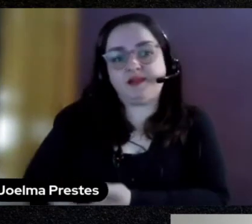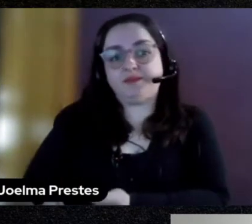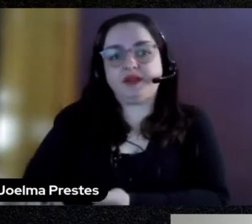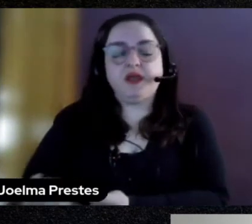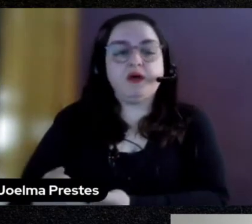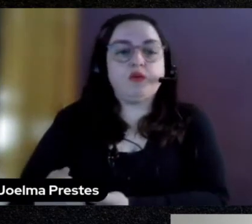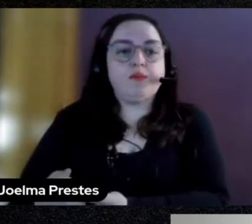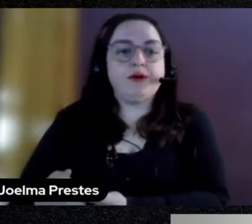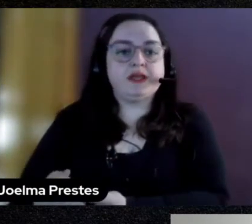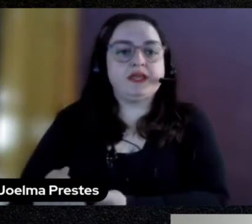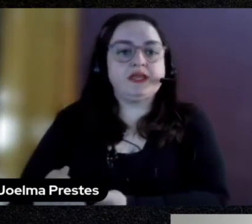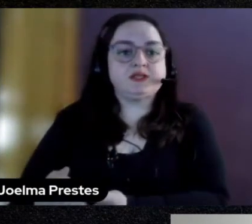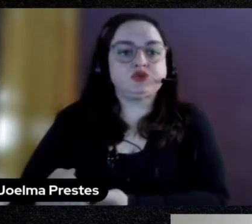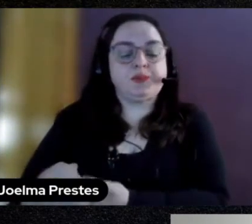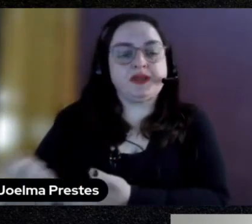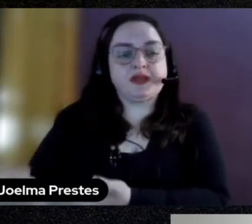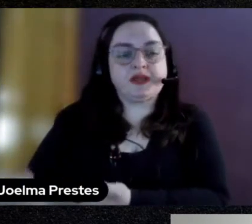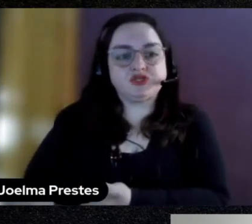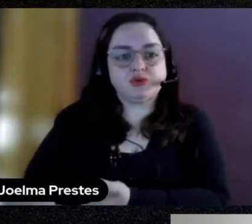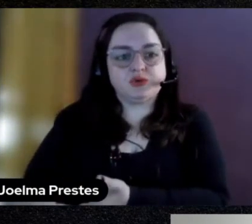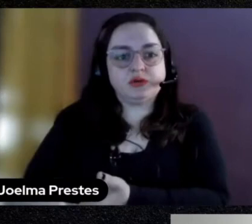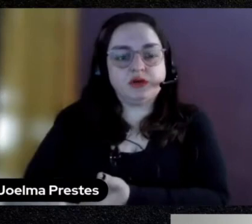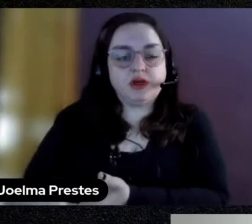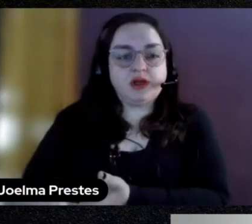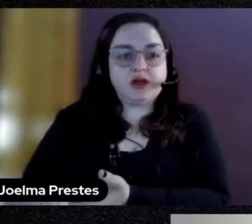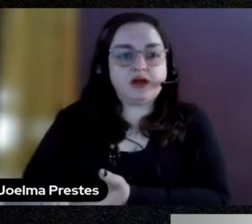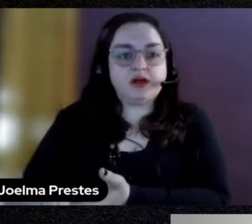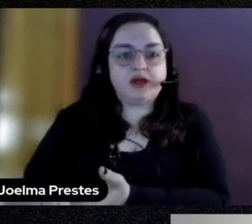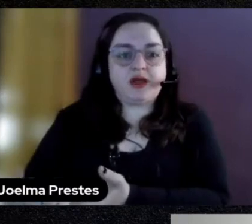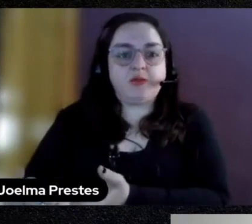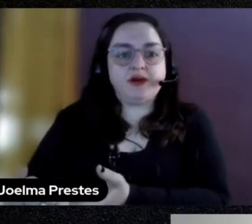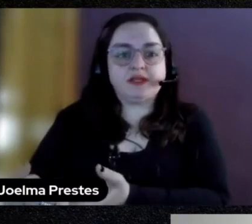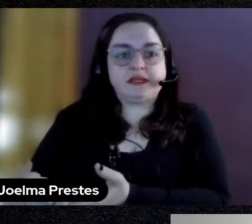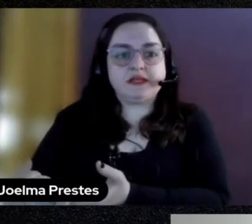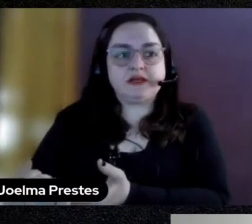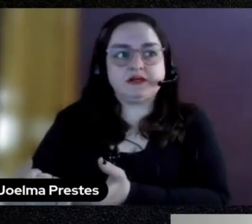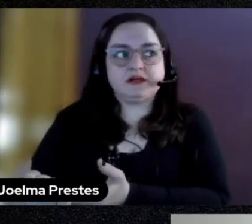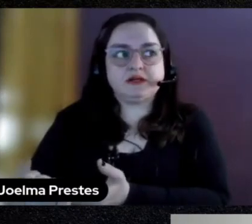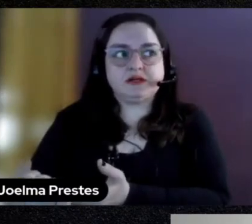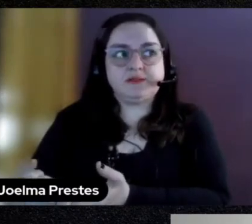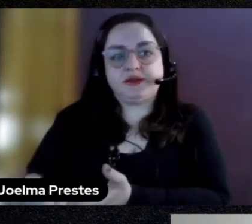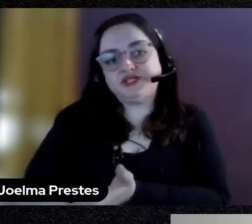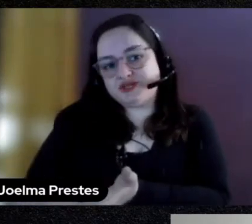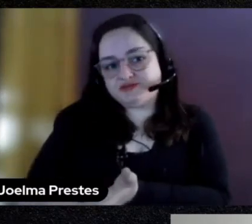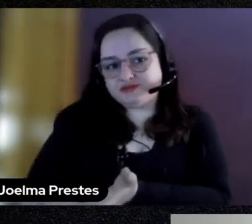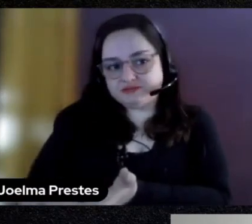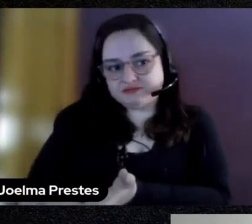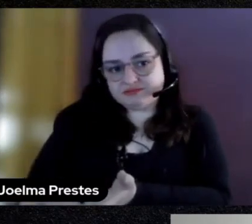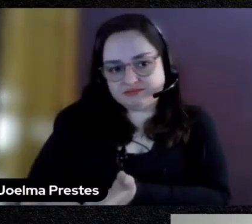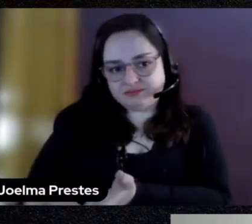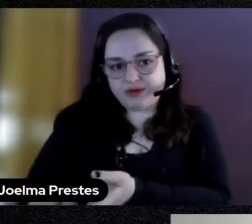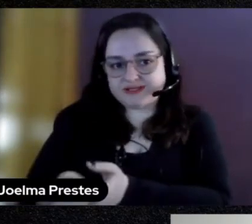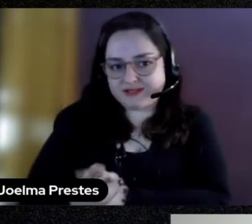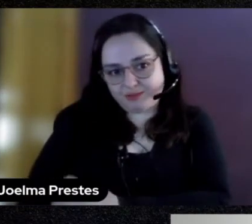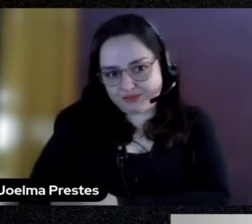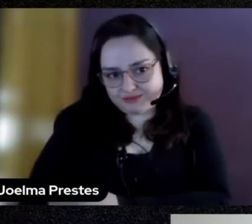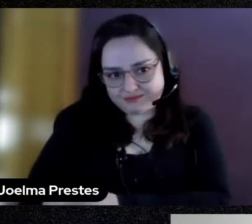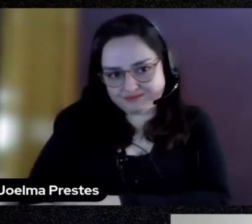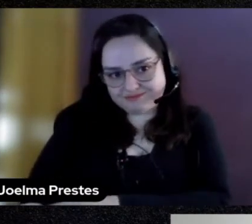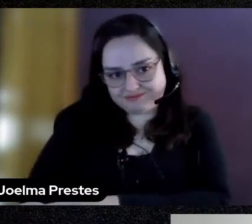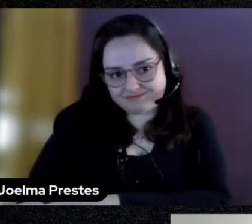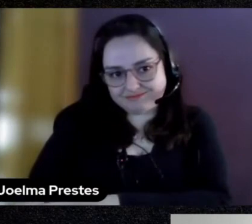nem sempre um bug super crítico é um bug impeditivo, por